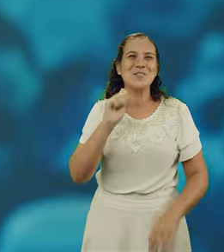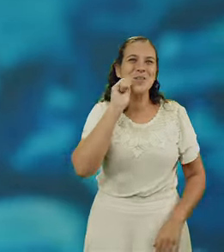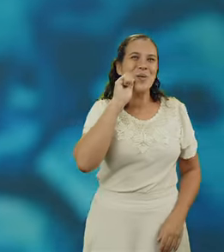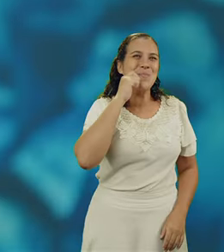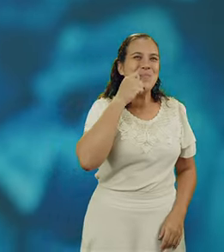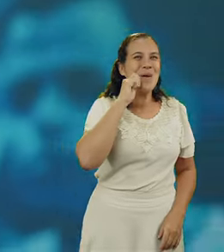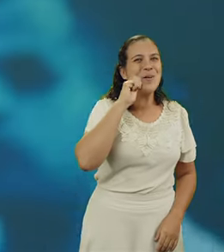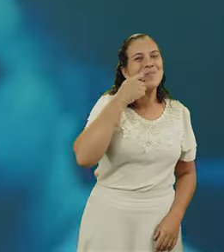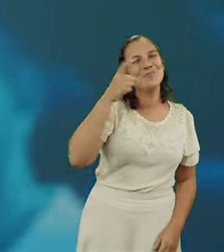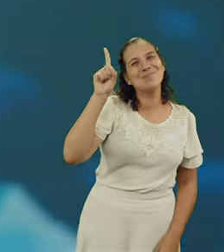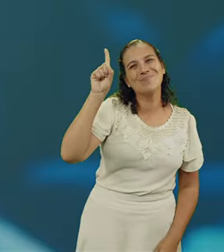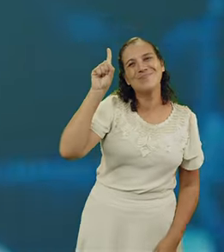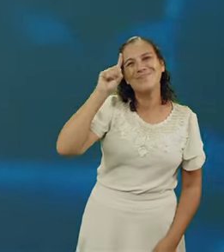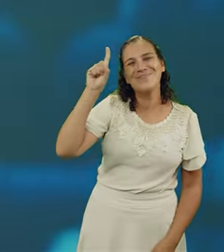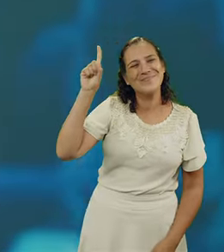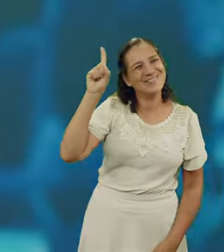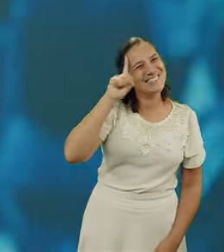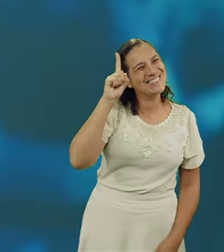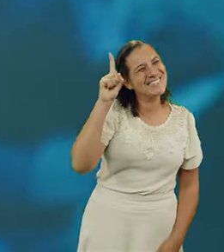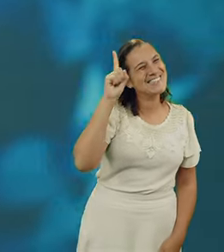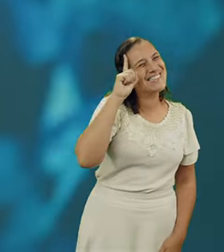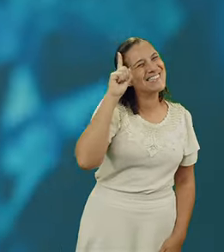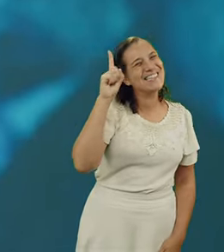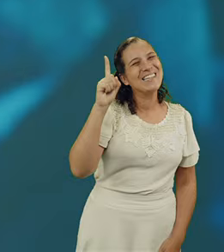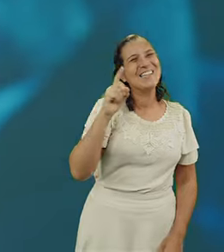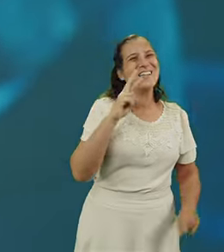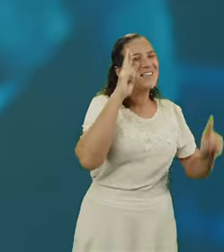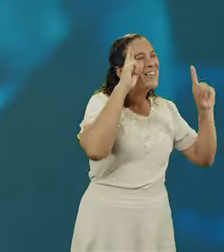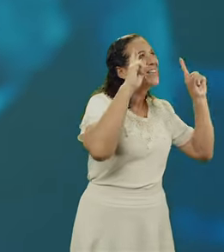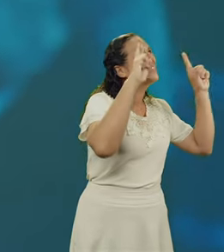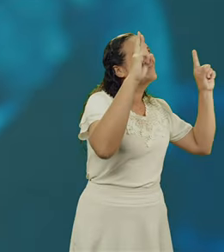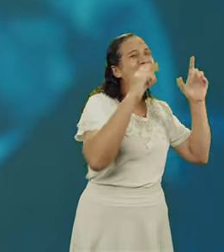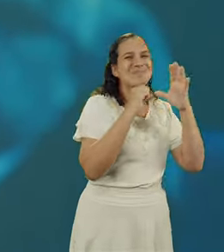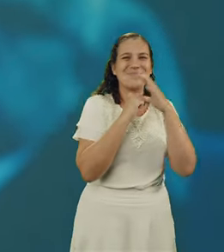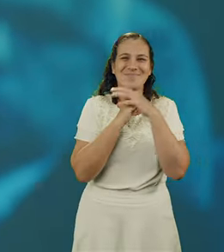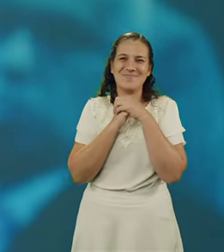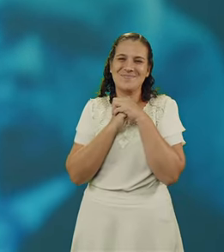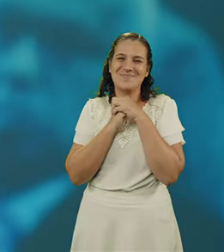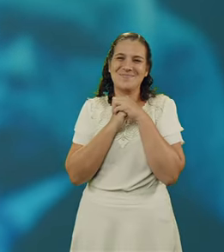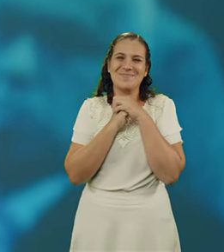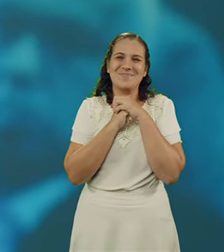abençoando o seu pão de cada dia. Ó Senhor.